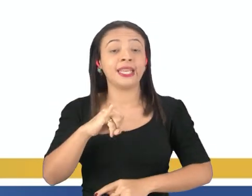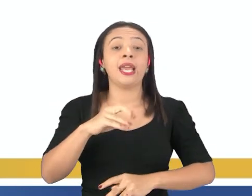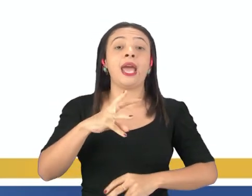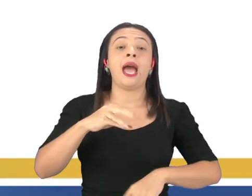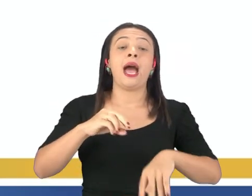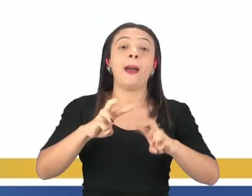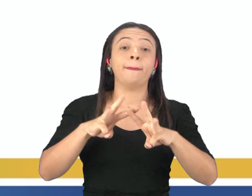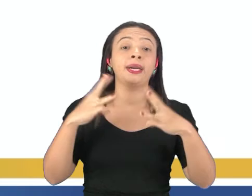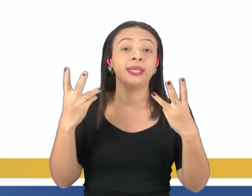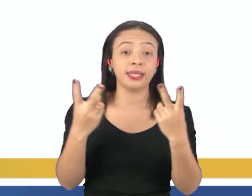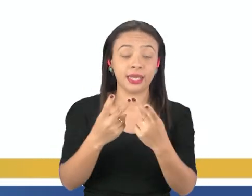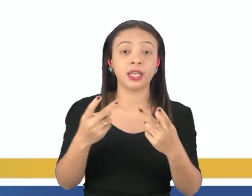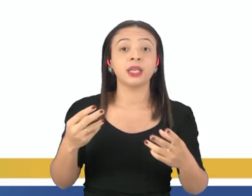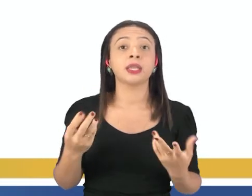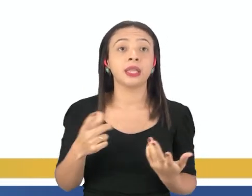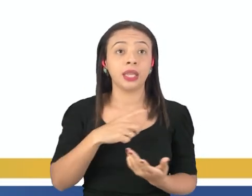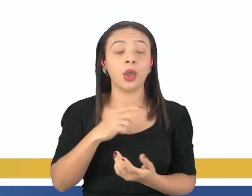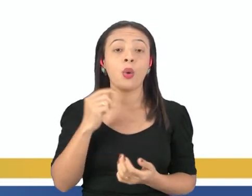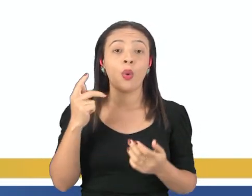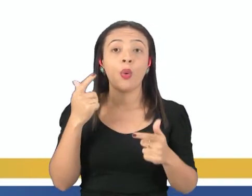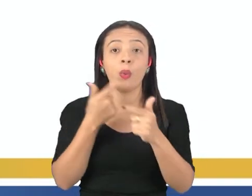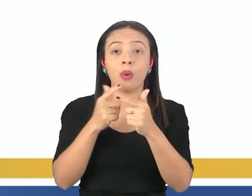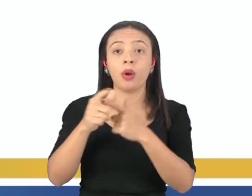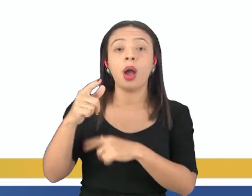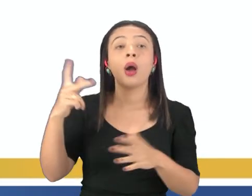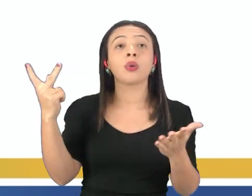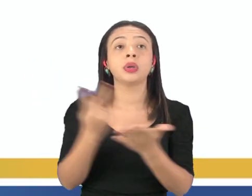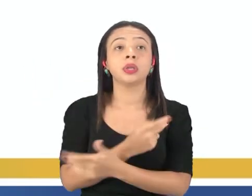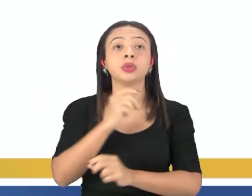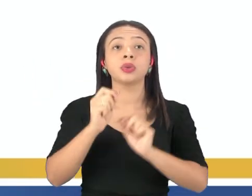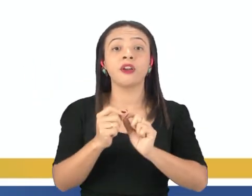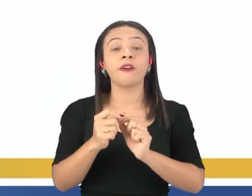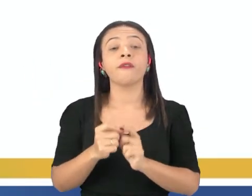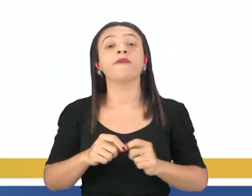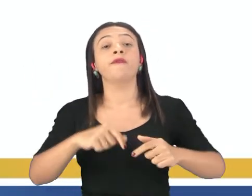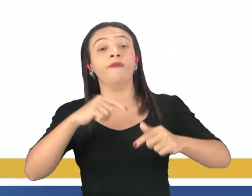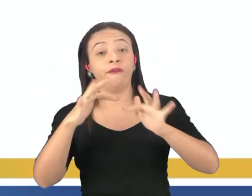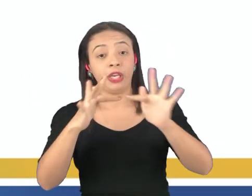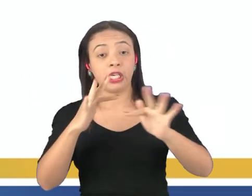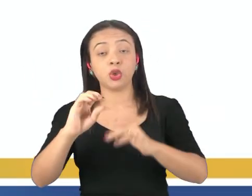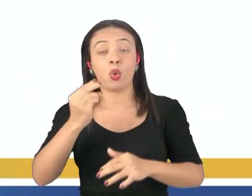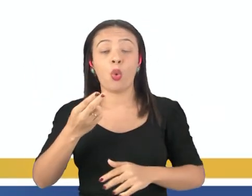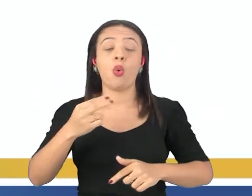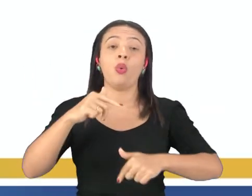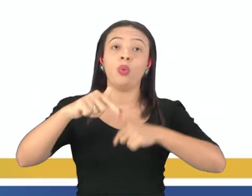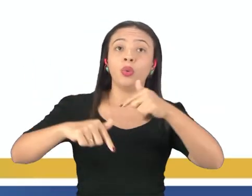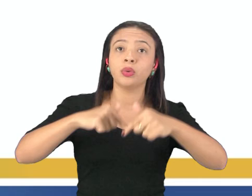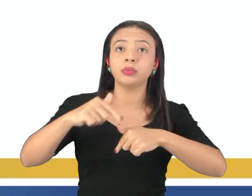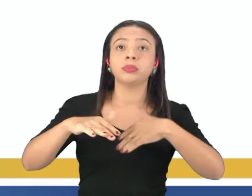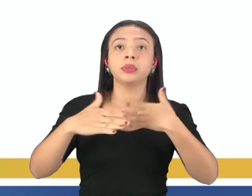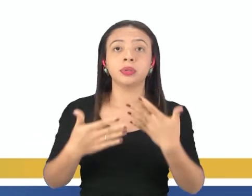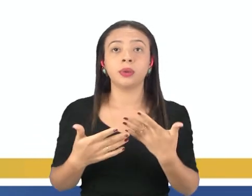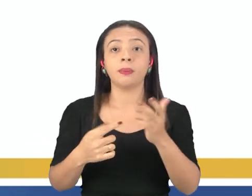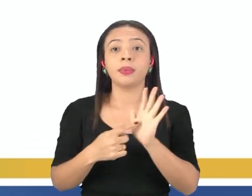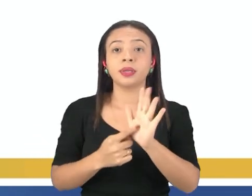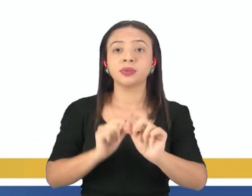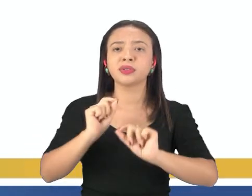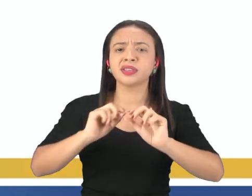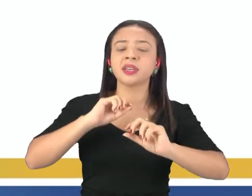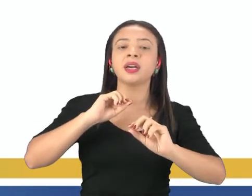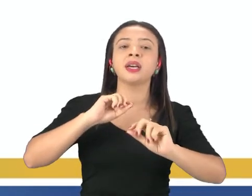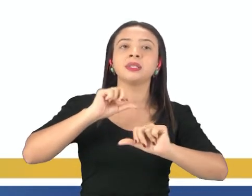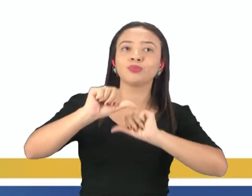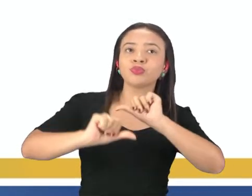transformação qualquer, diz que ela sofreu um fenômeno, que pode ser físico ou químico. Nesse sentido, considere as seguintes